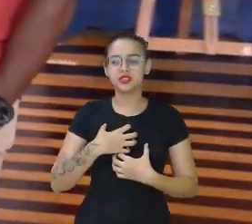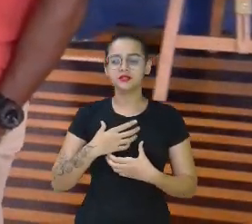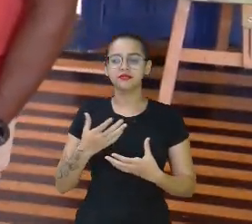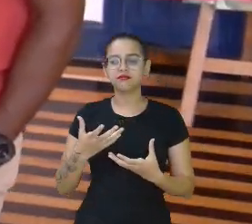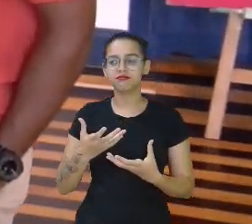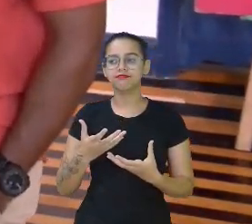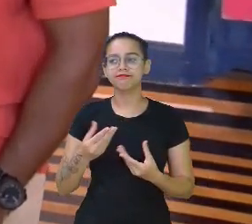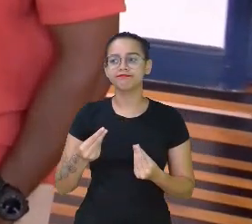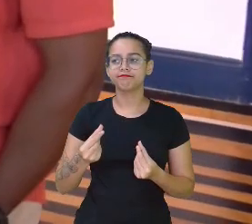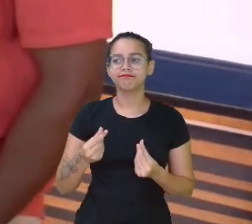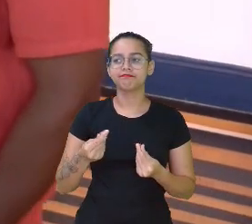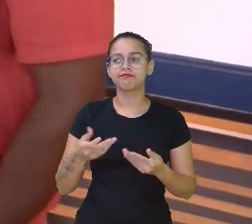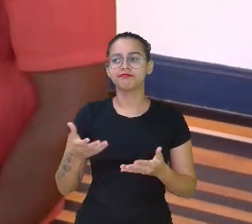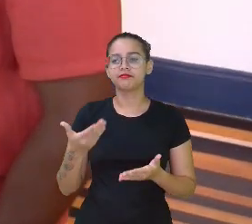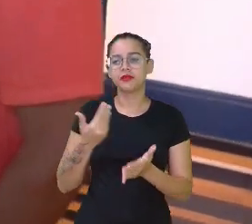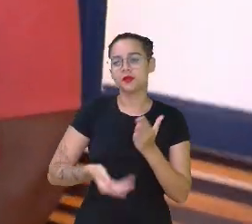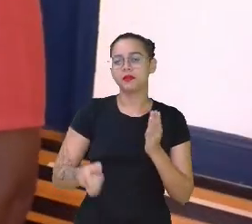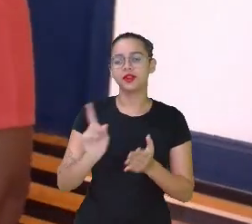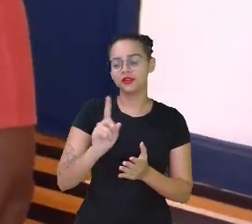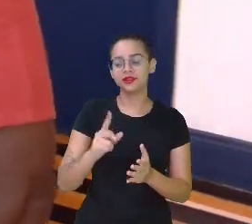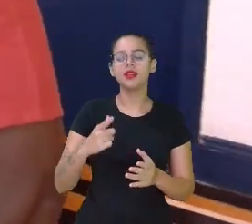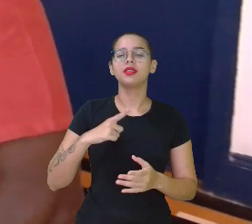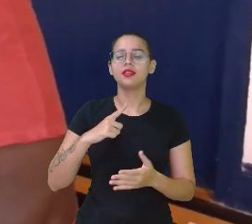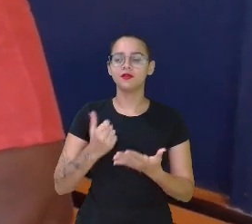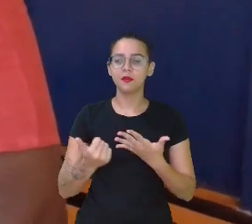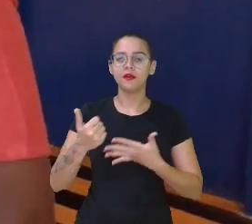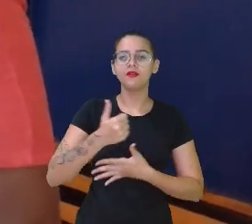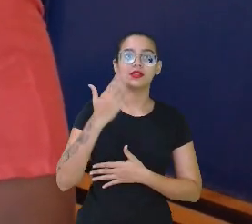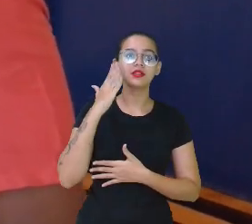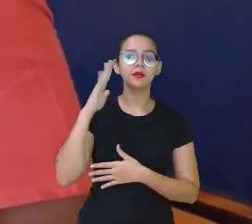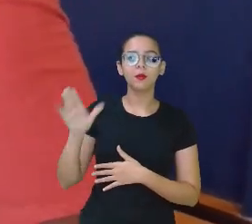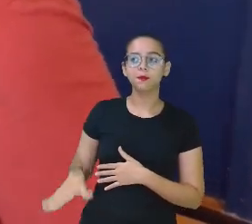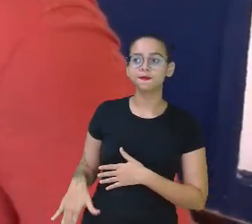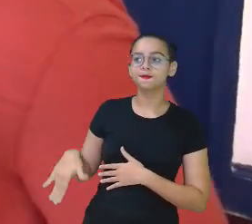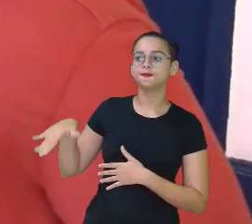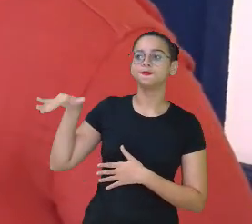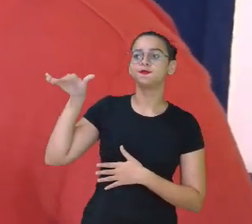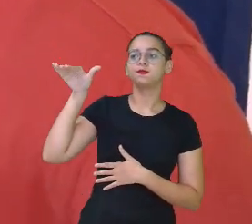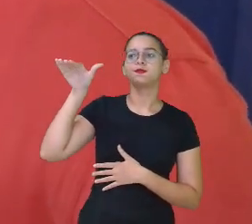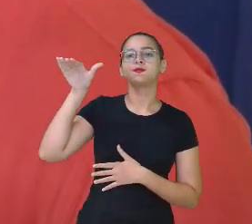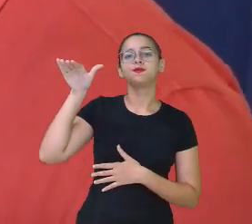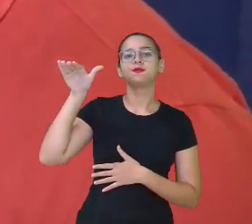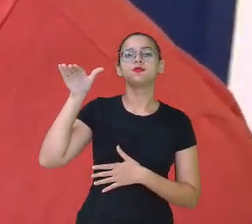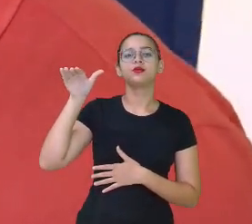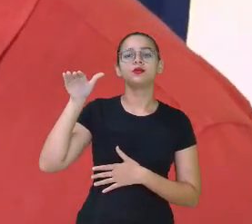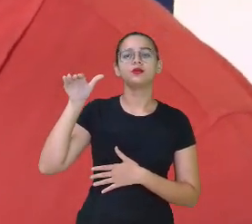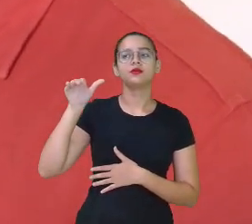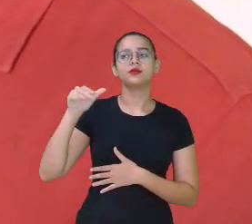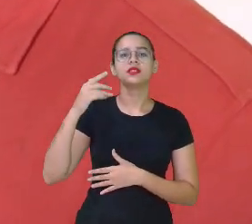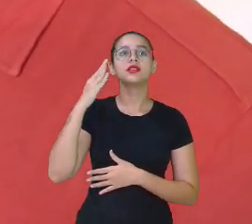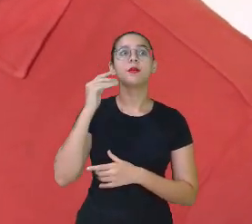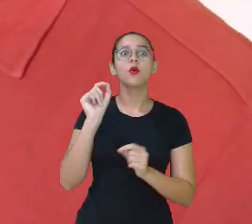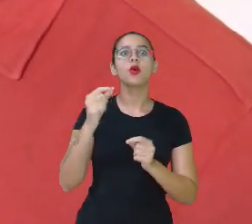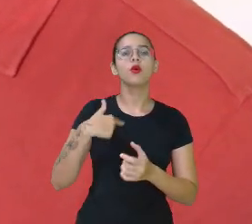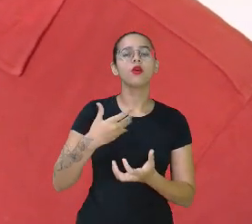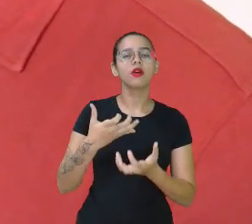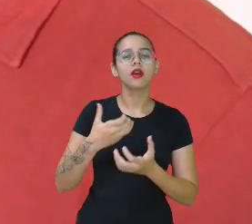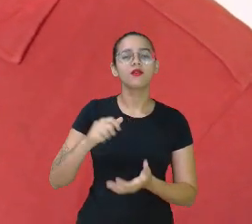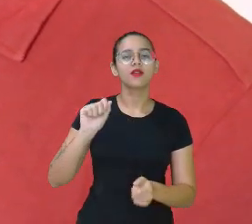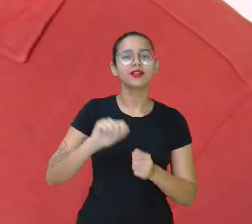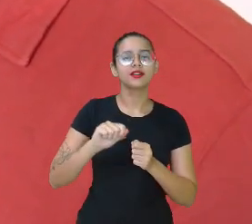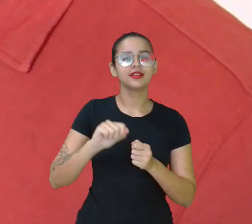propósito de vida. Eu acho que eu tive um privilégio de saber desde pequeno o que eu queria fazer. E descobrir no que eu sou